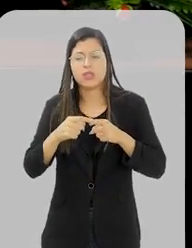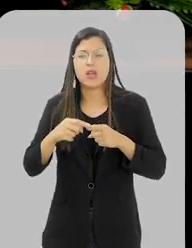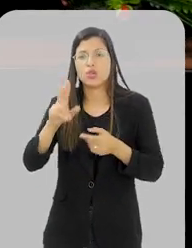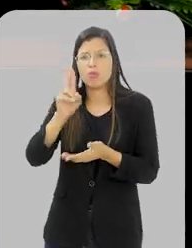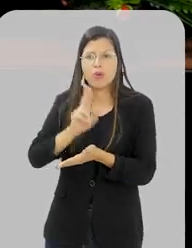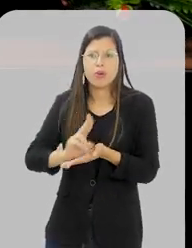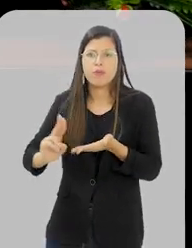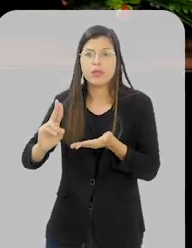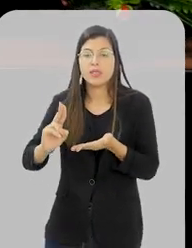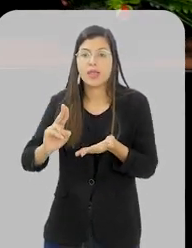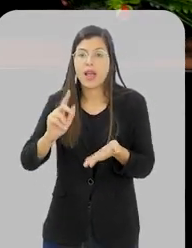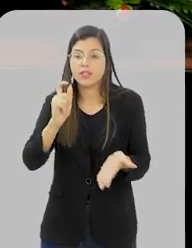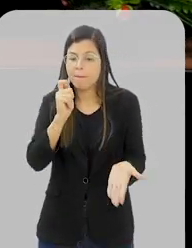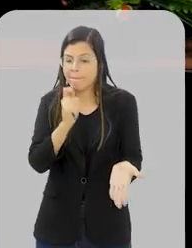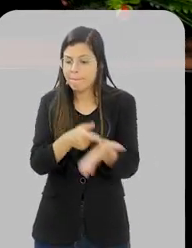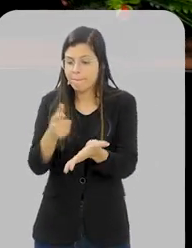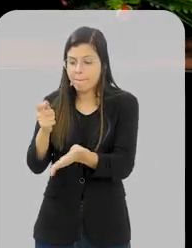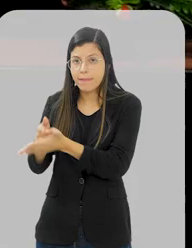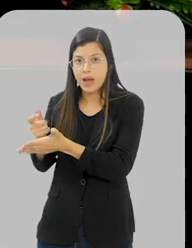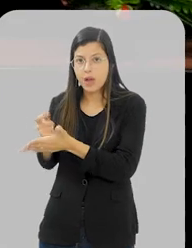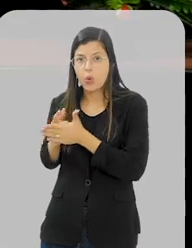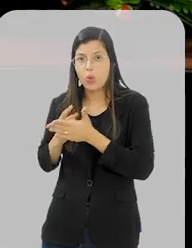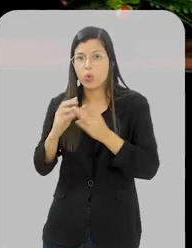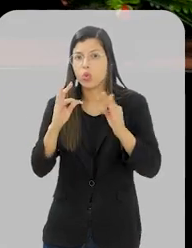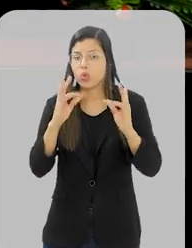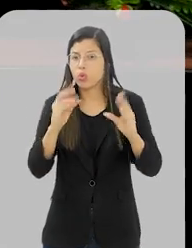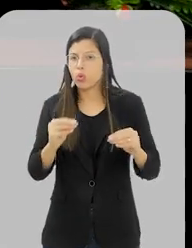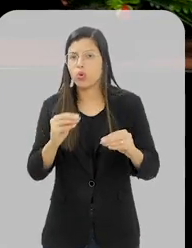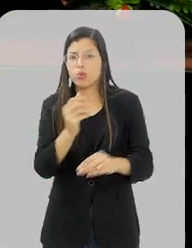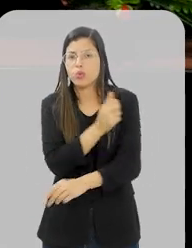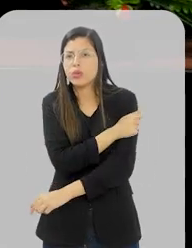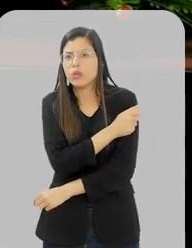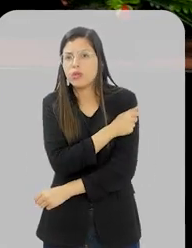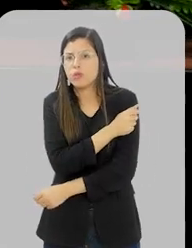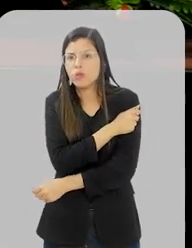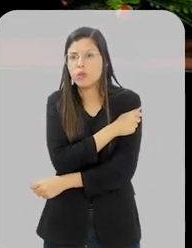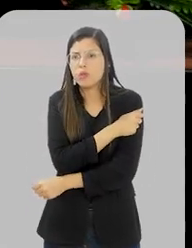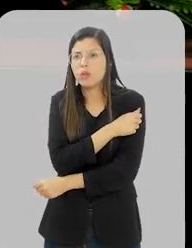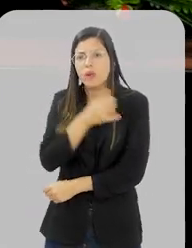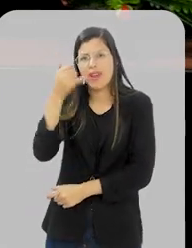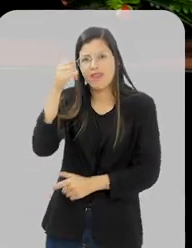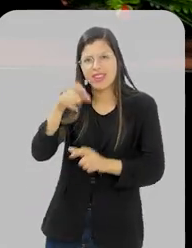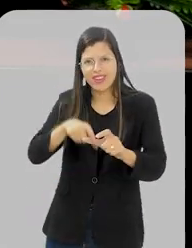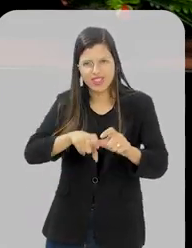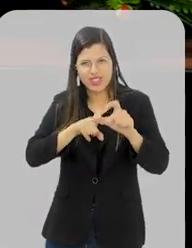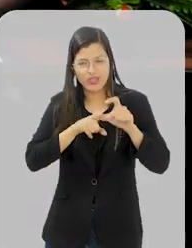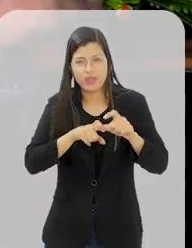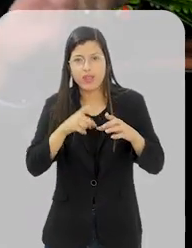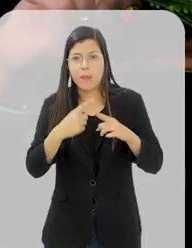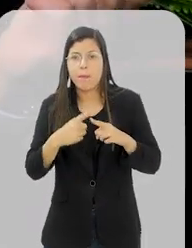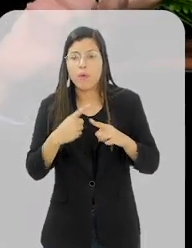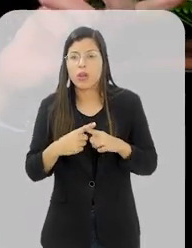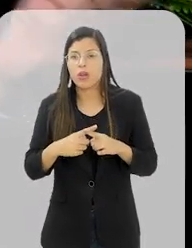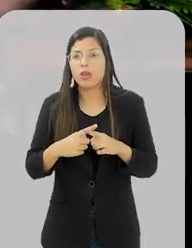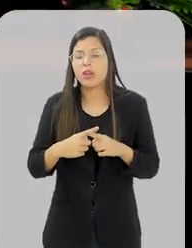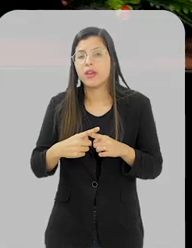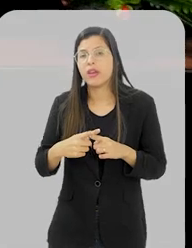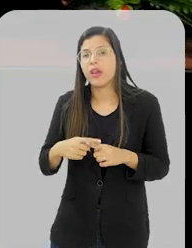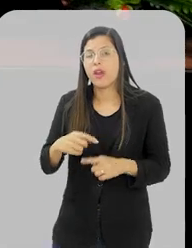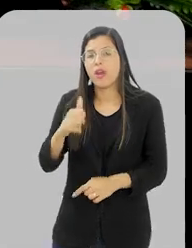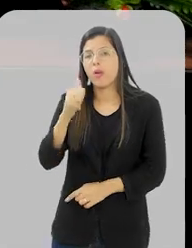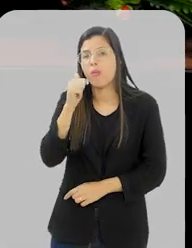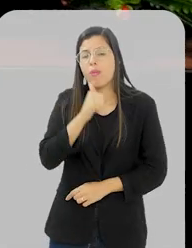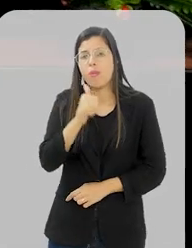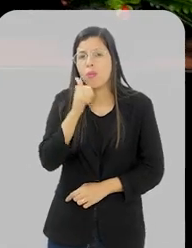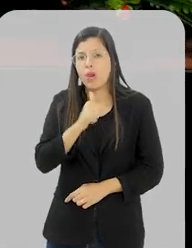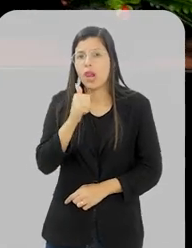York foi totalmente quitado para todos os alunos para evitar o crédito Universitário porque uma bilionária americana que ou